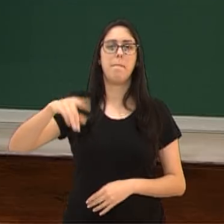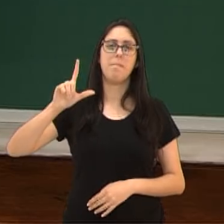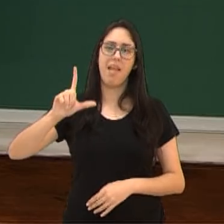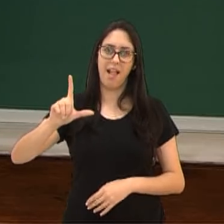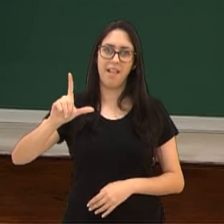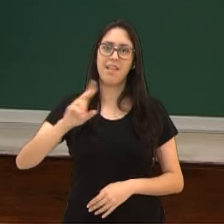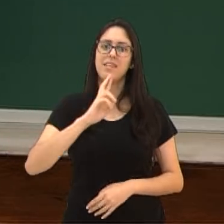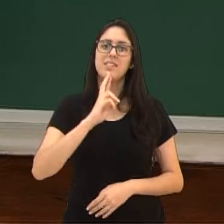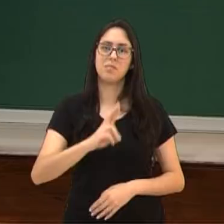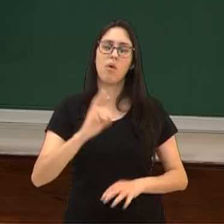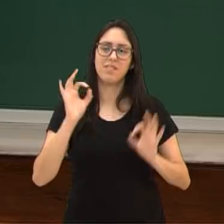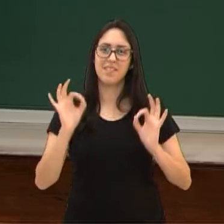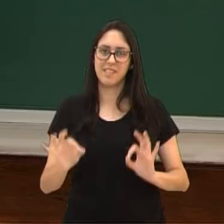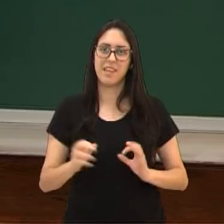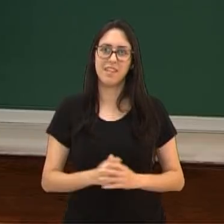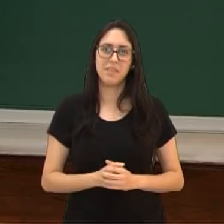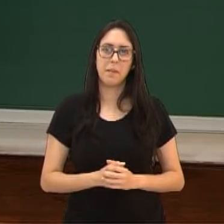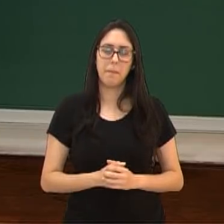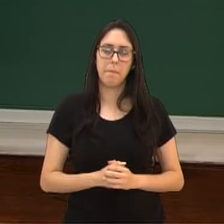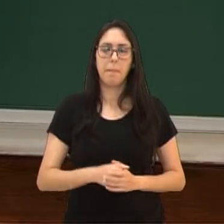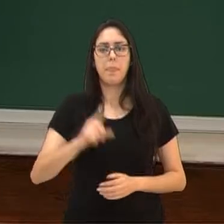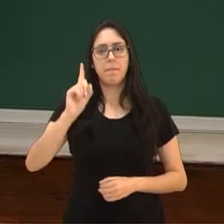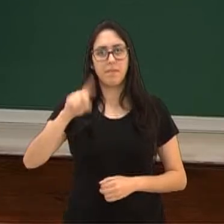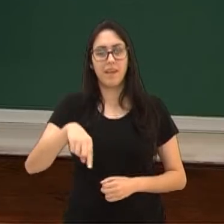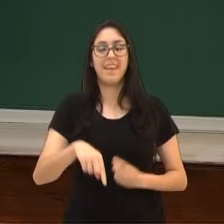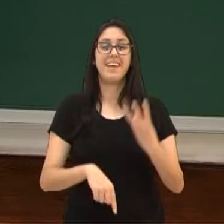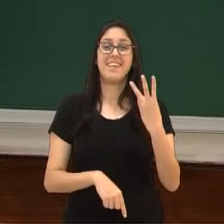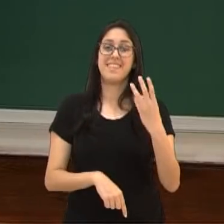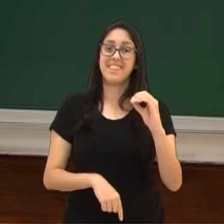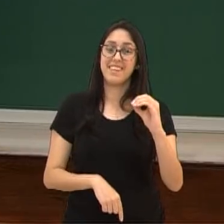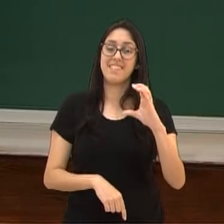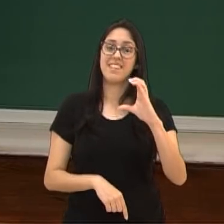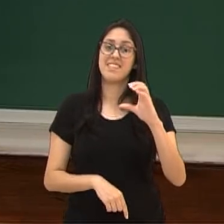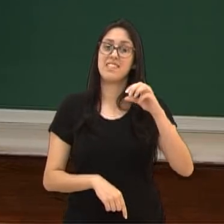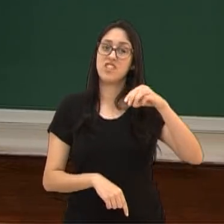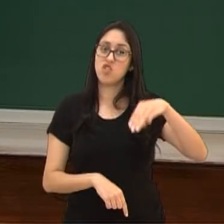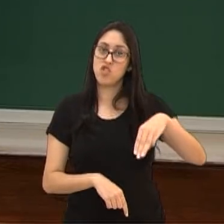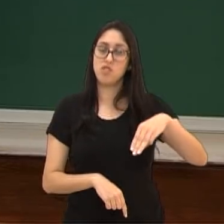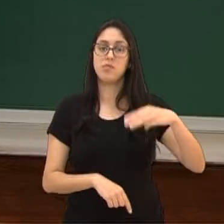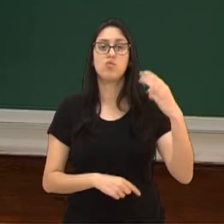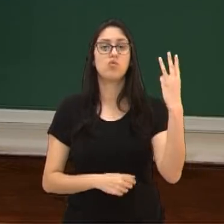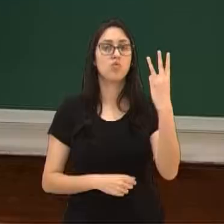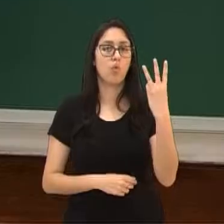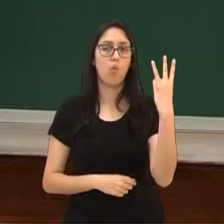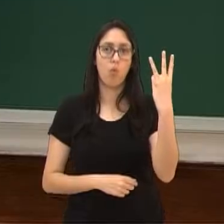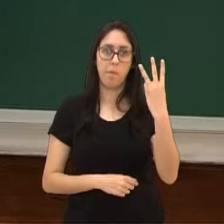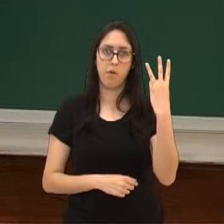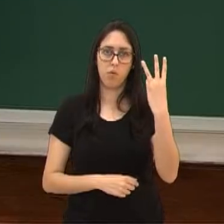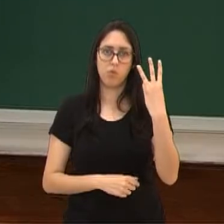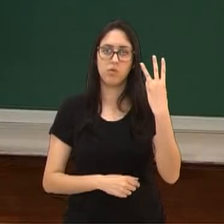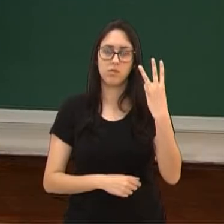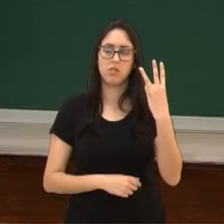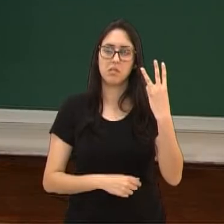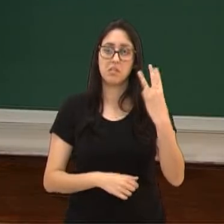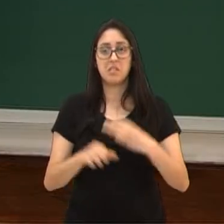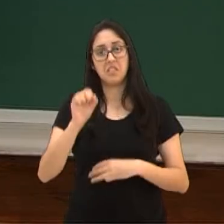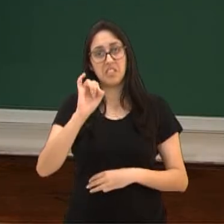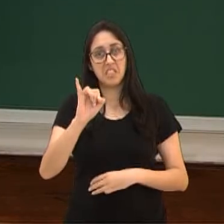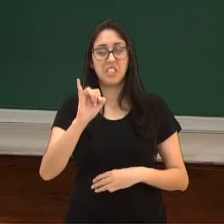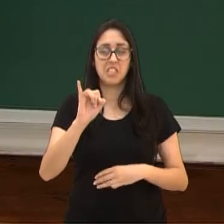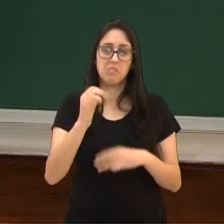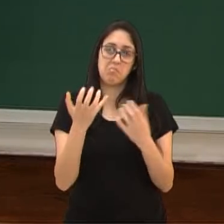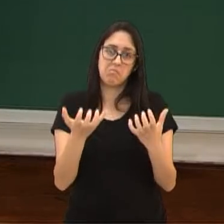mililitros, ok? Que equivale a 30 centímetros cúbicos também, se for necessário usar essa